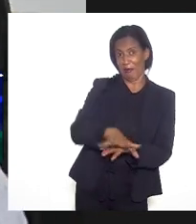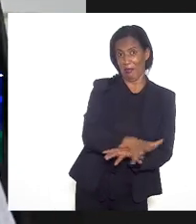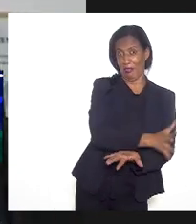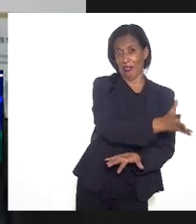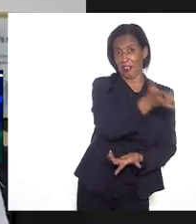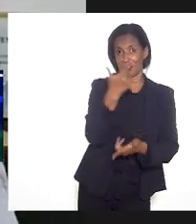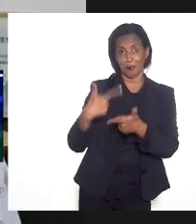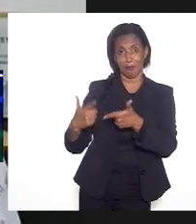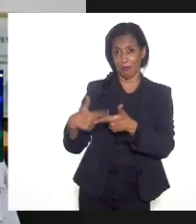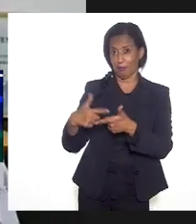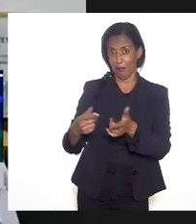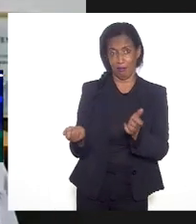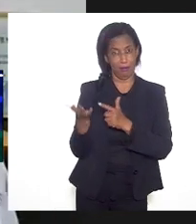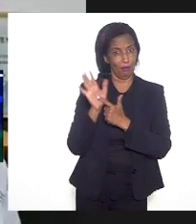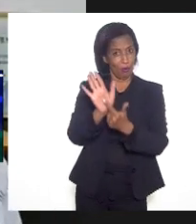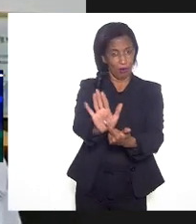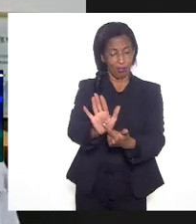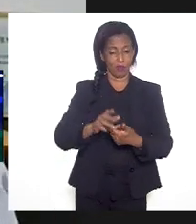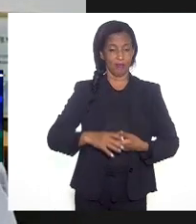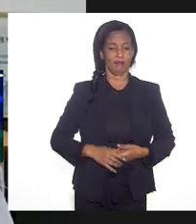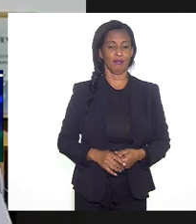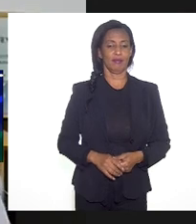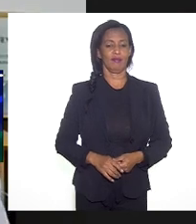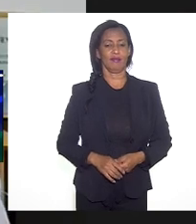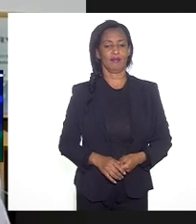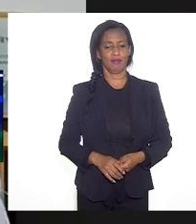como explicar tudo isso.